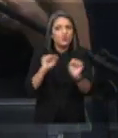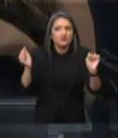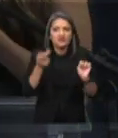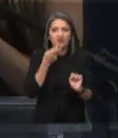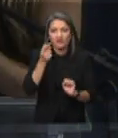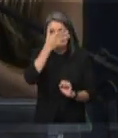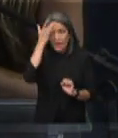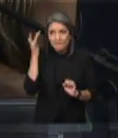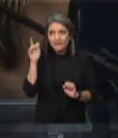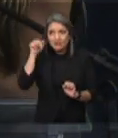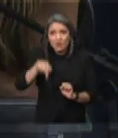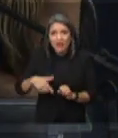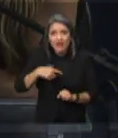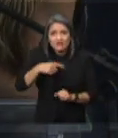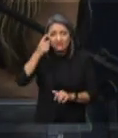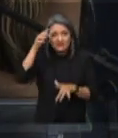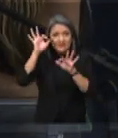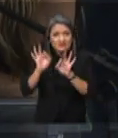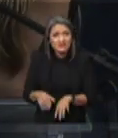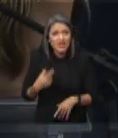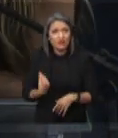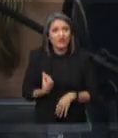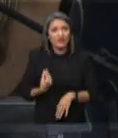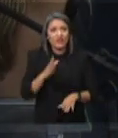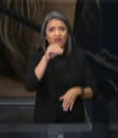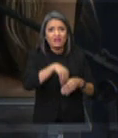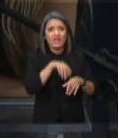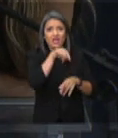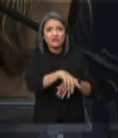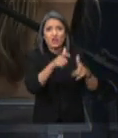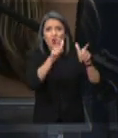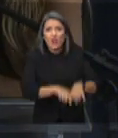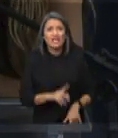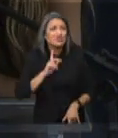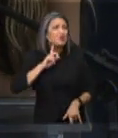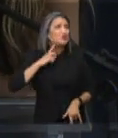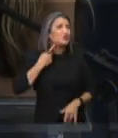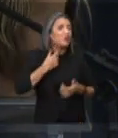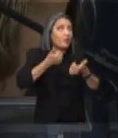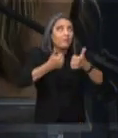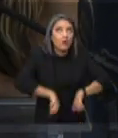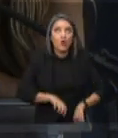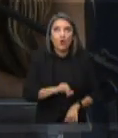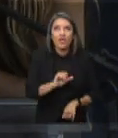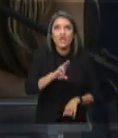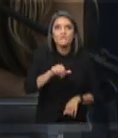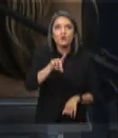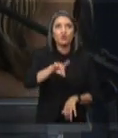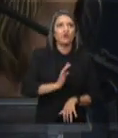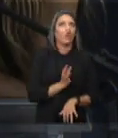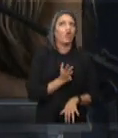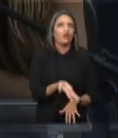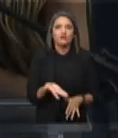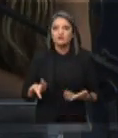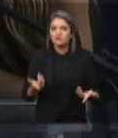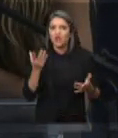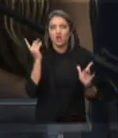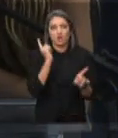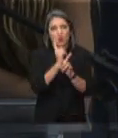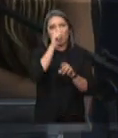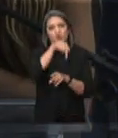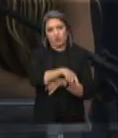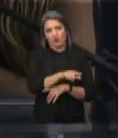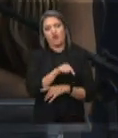indivíduo em sã consciência possa conviver com a imundice não há outra palavra que nós encontramos dentro